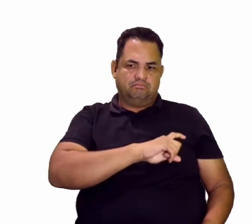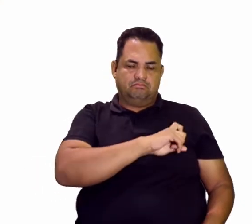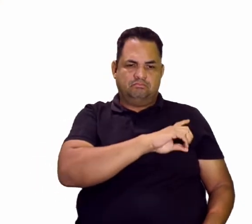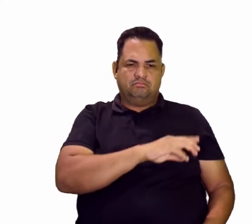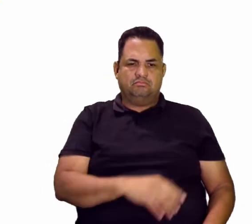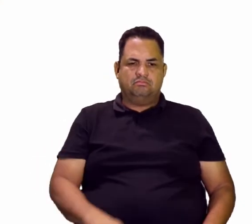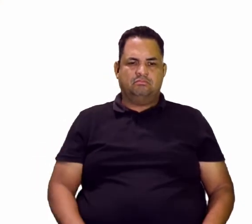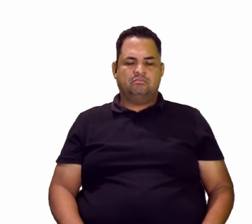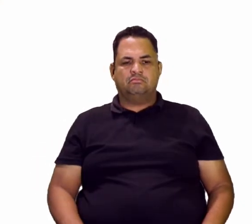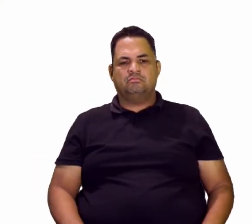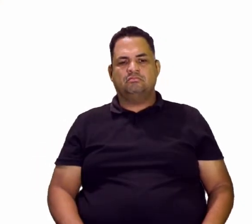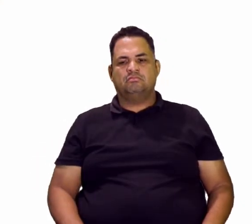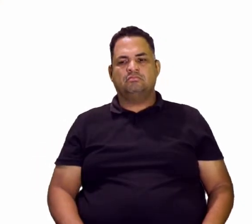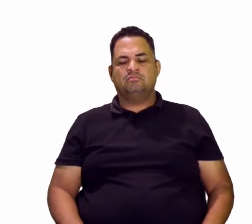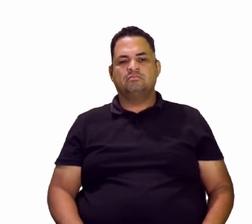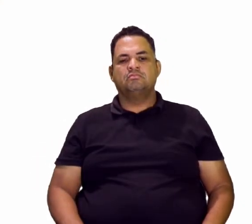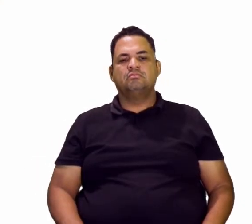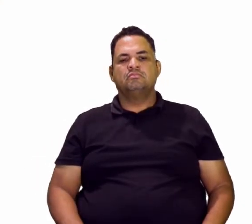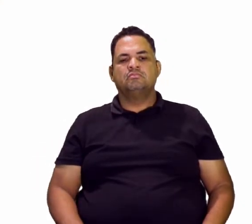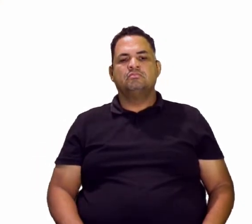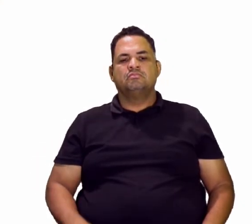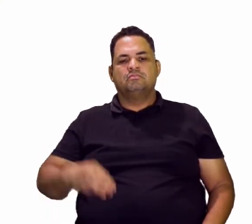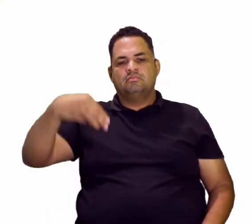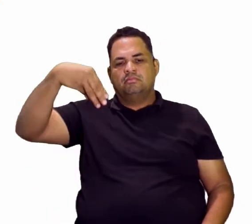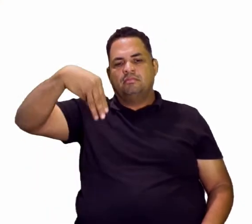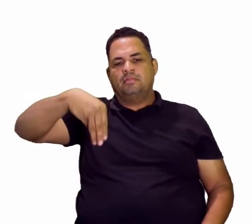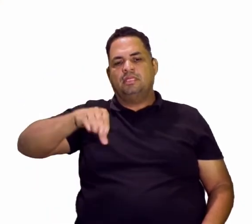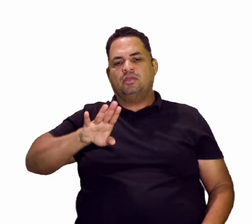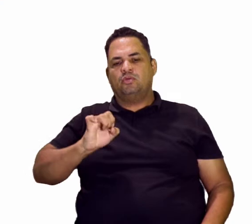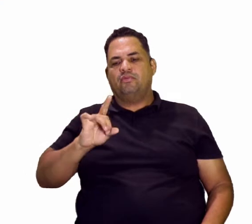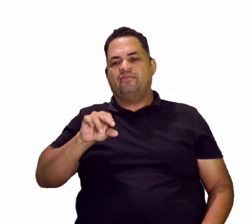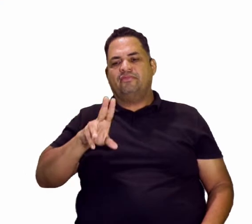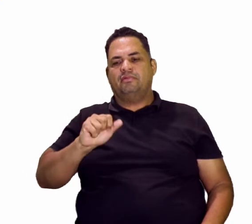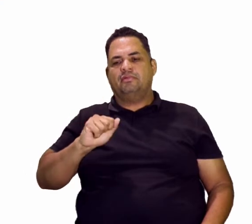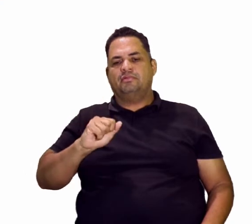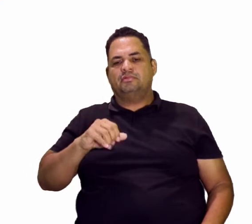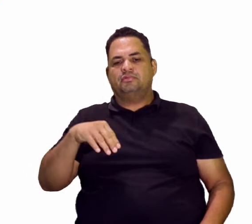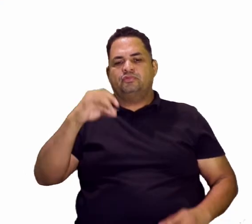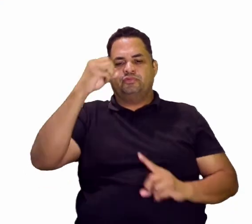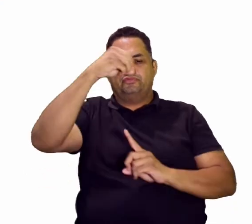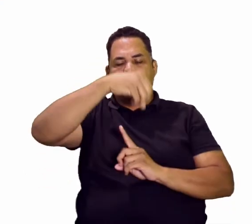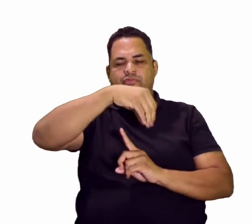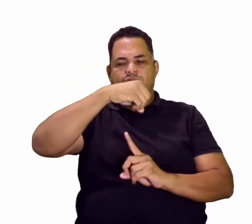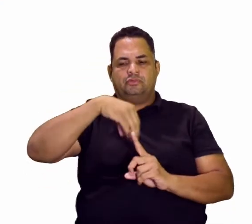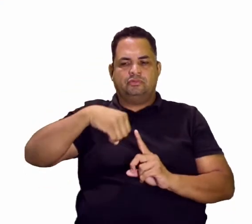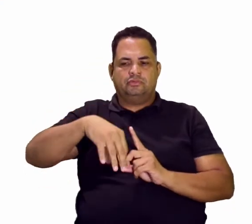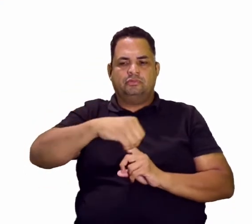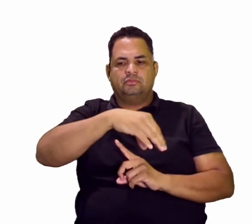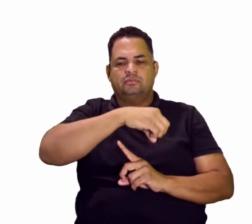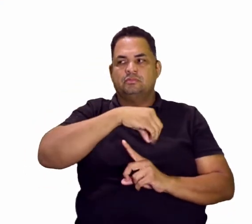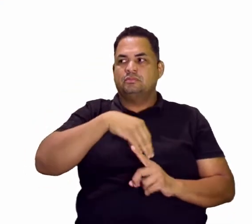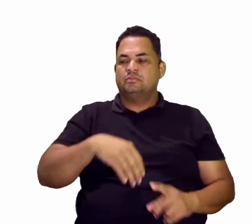bactérias, tranquilo, e os micovírus, os fungos.